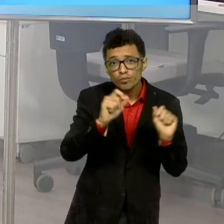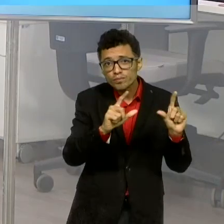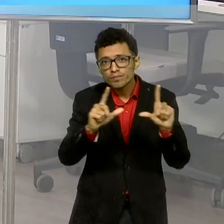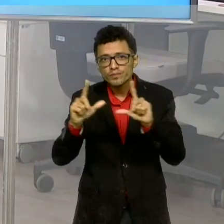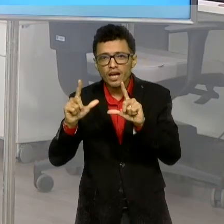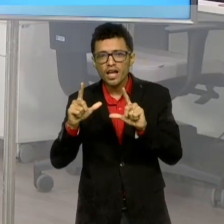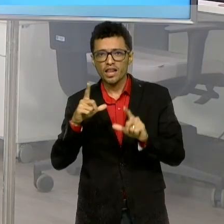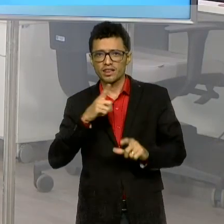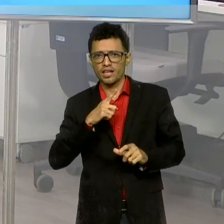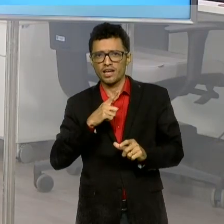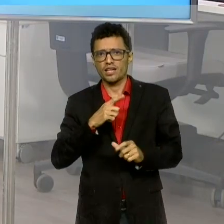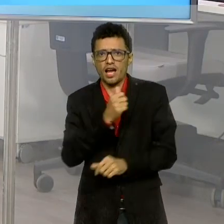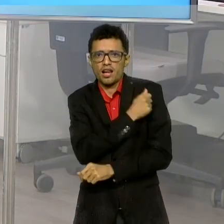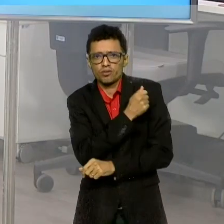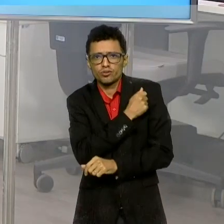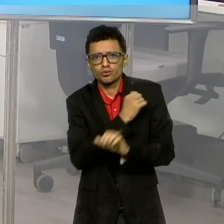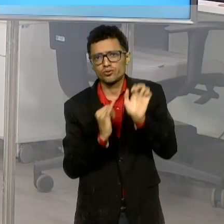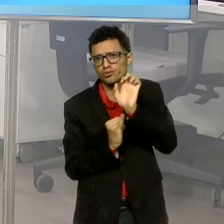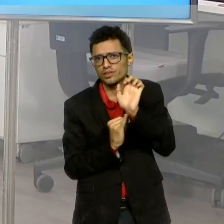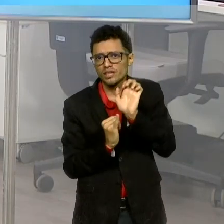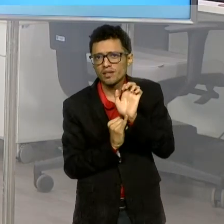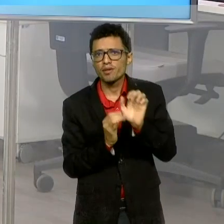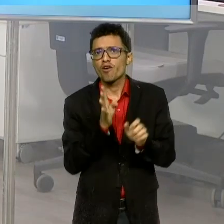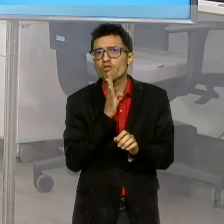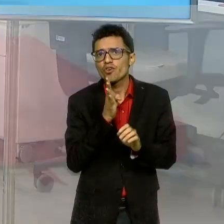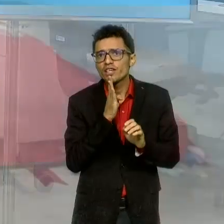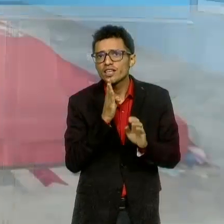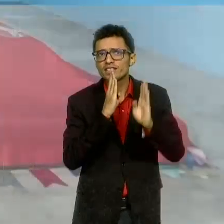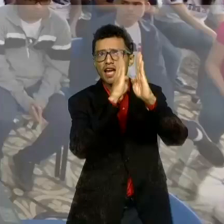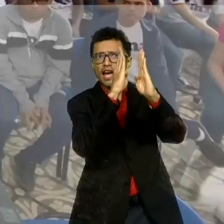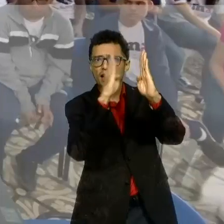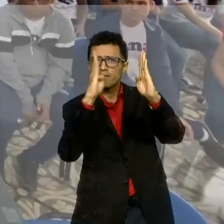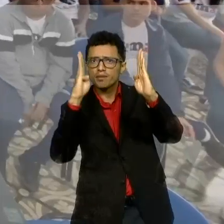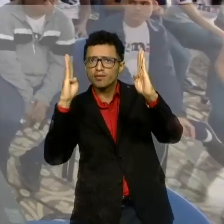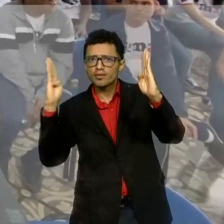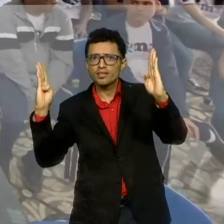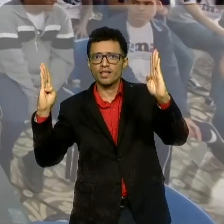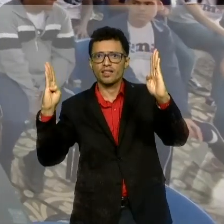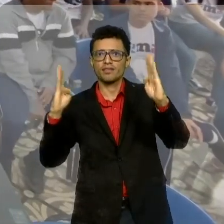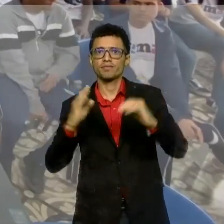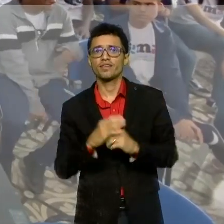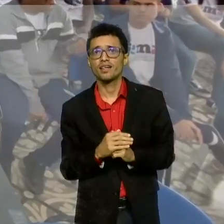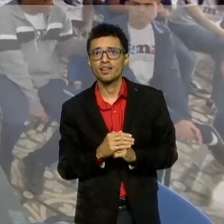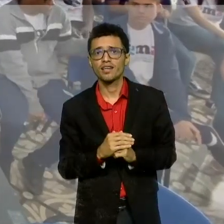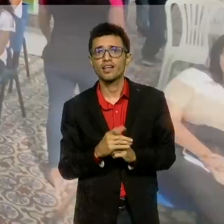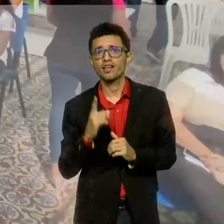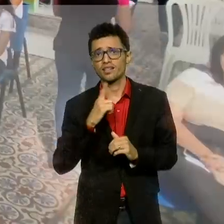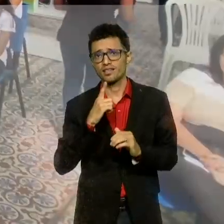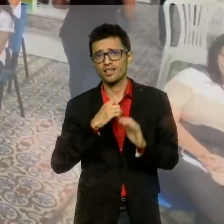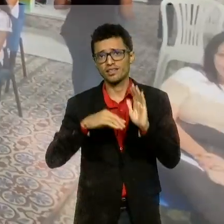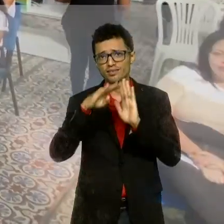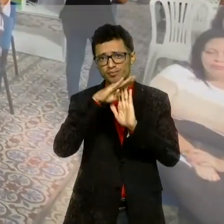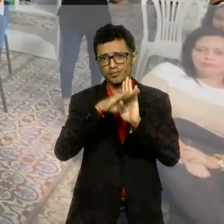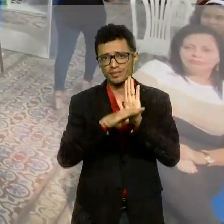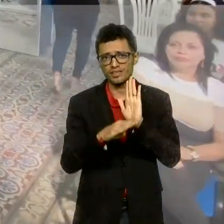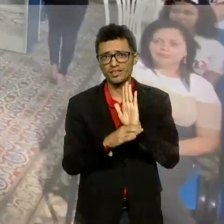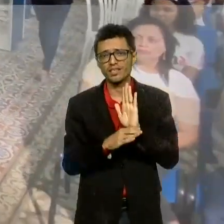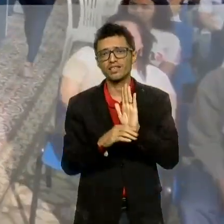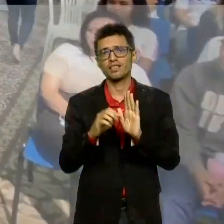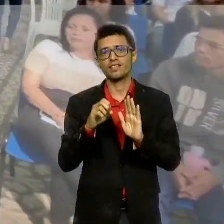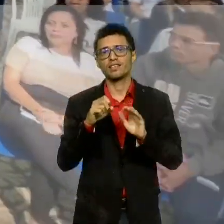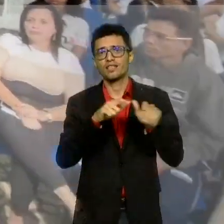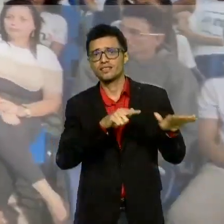iema tem a oportunidade de conhecer o Acervo do divinho Espírito Santo como parte da programação da Semana Nacional de